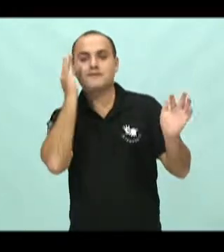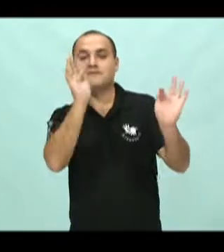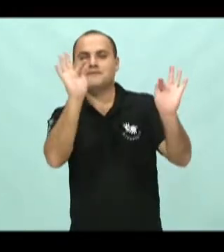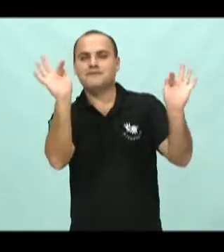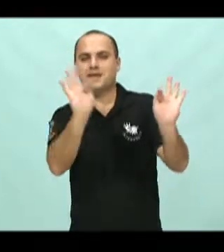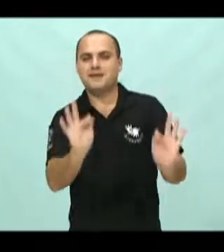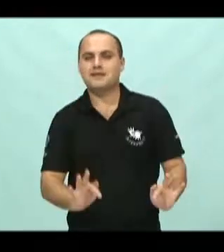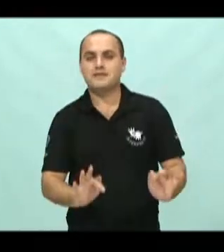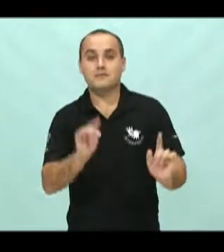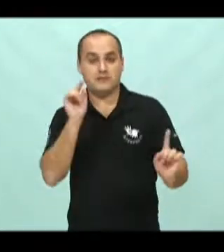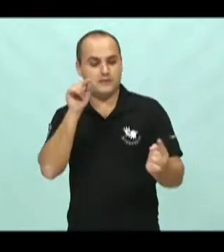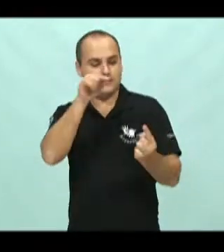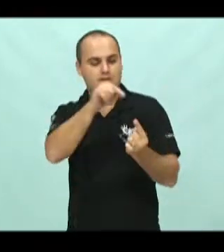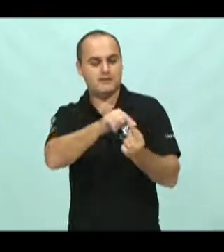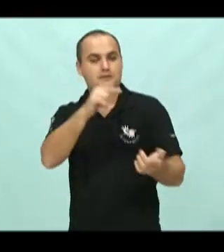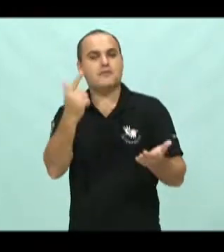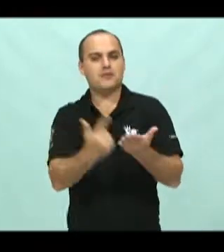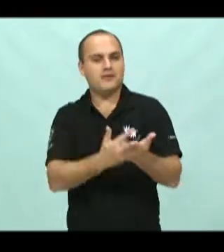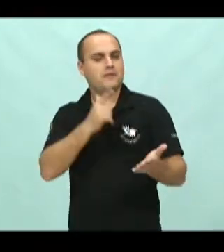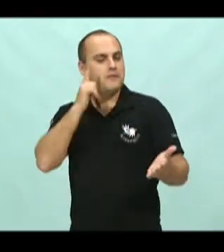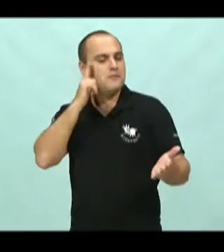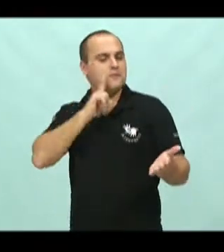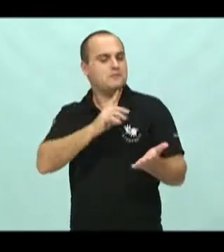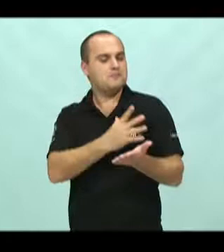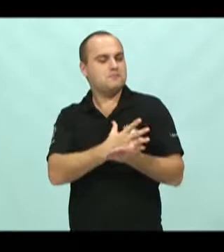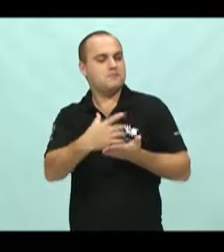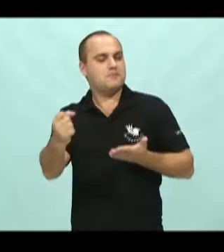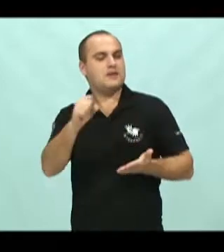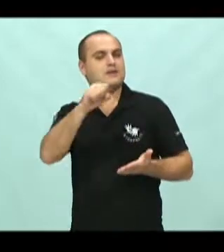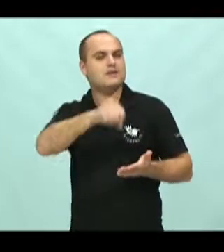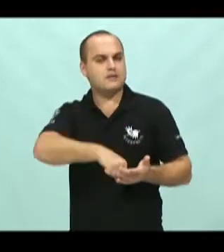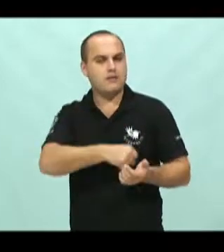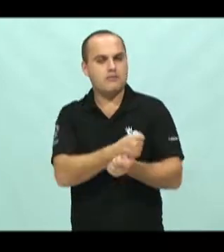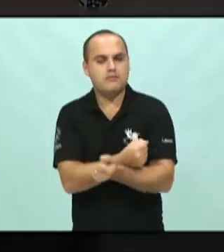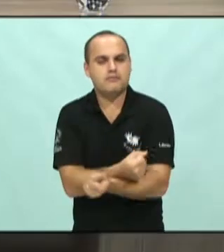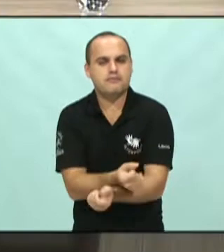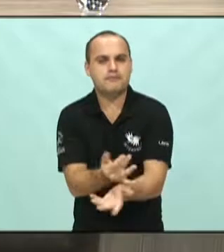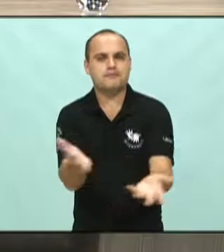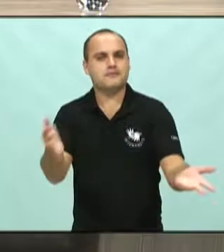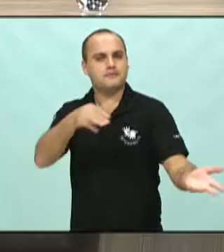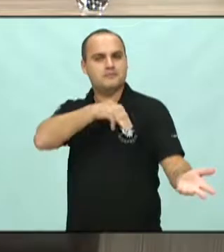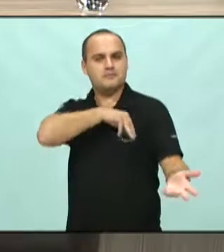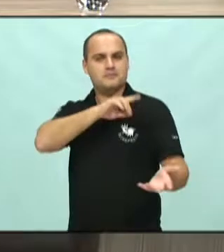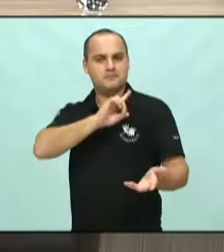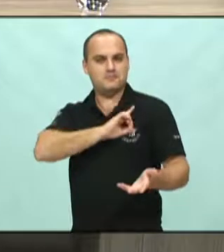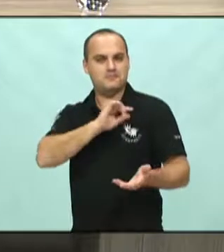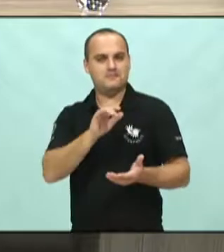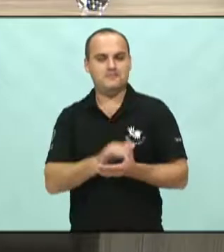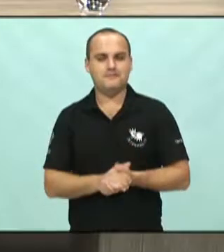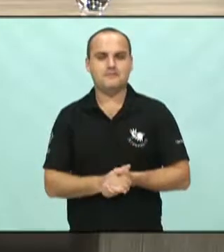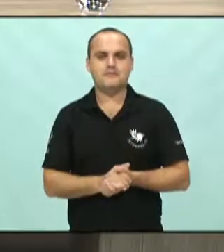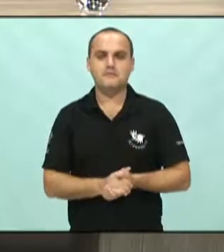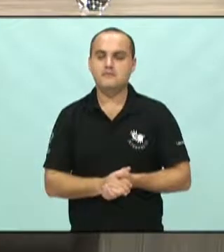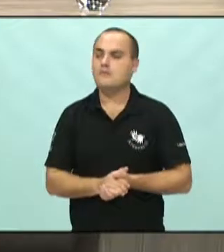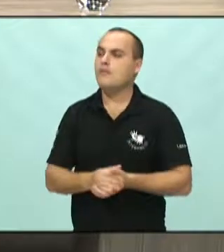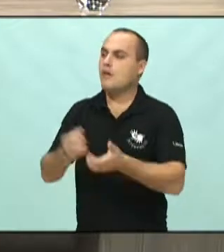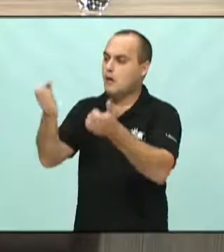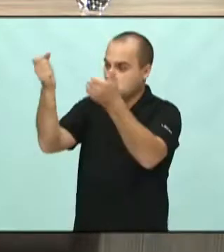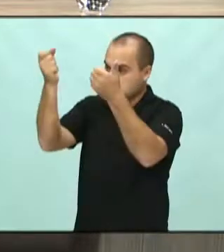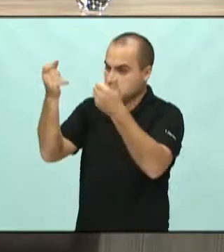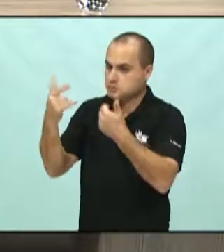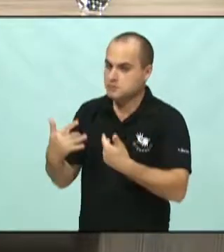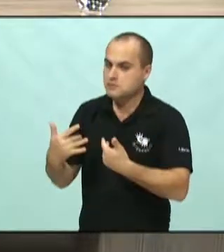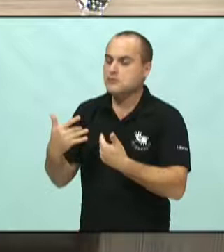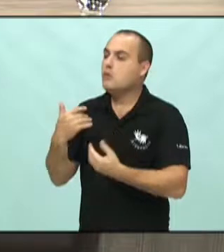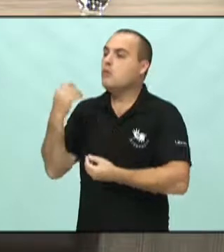objetivo do livro está sendo alcançado, que é divulgar, né, disseminar a história do Marcílio Dias. Fernando, conta pra gente como é que começou a